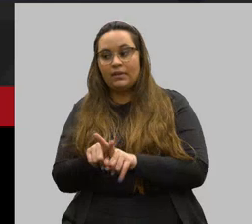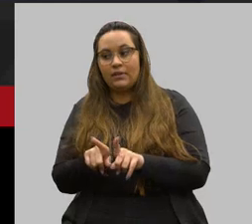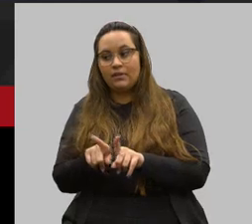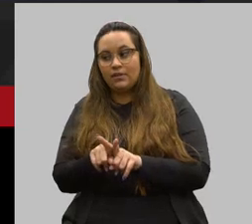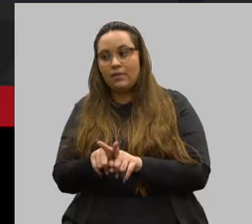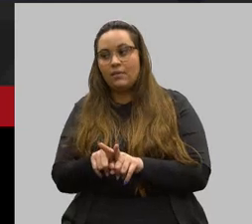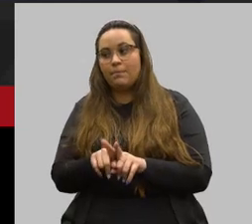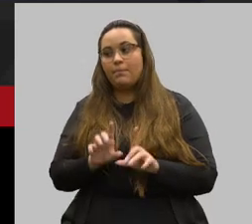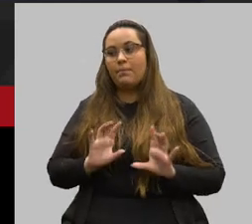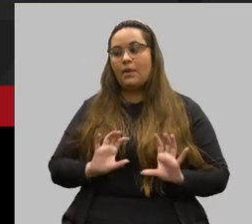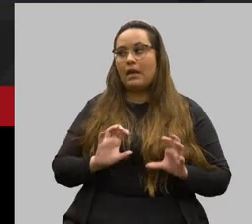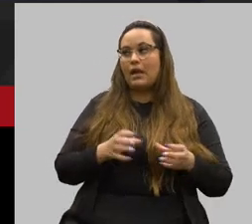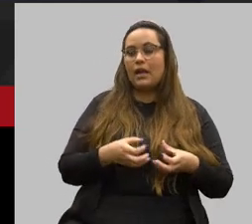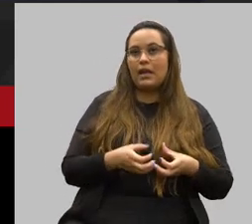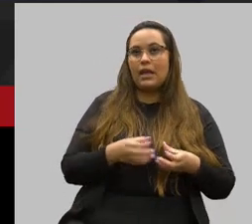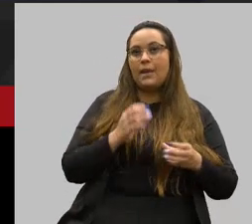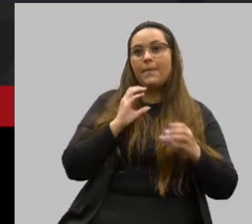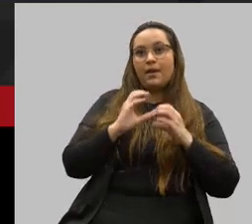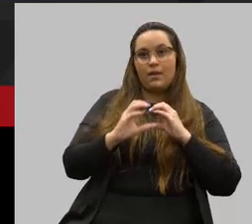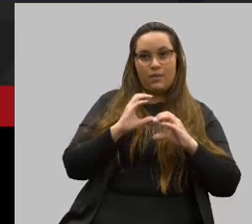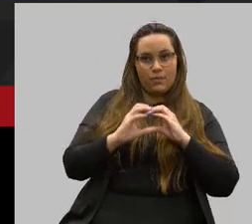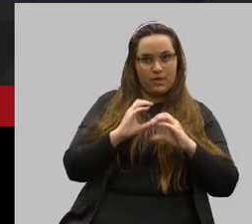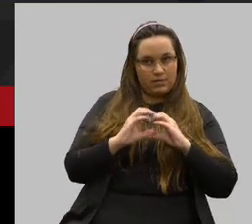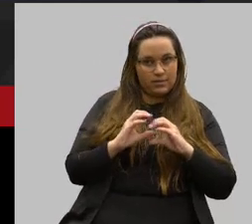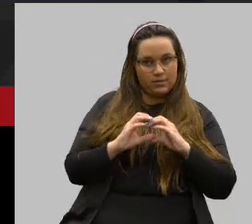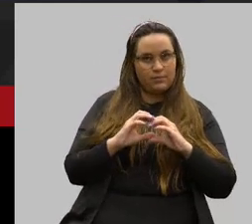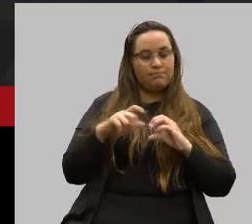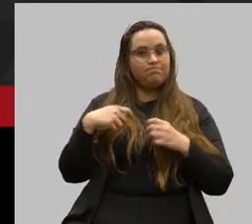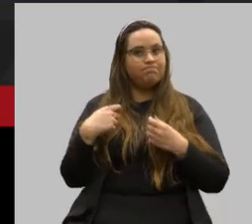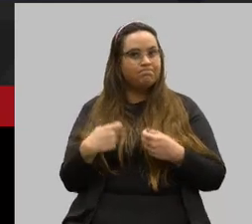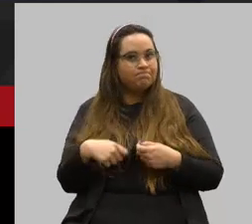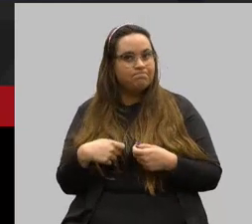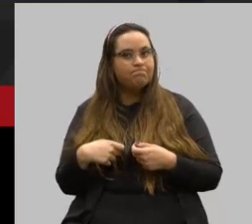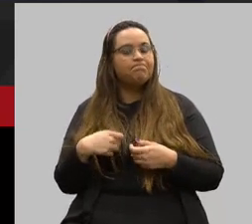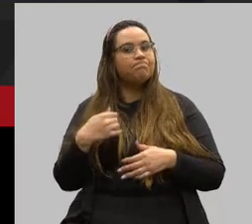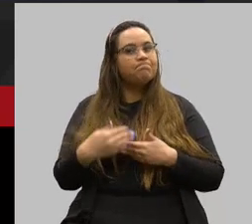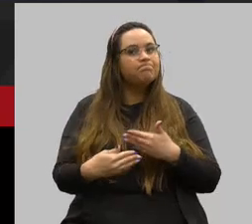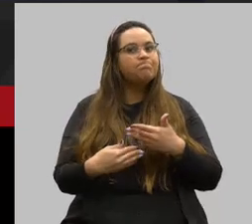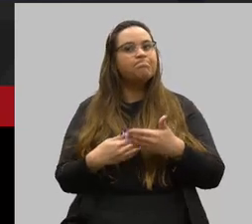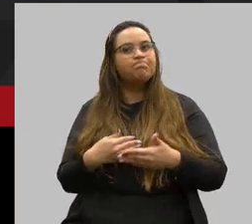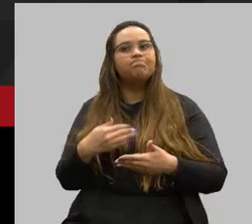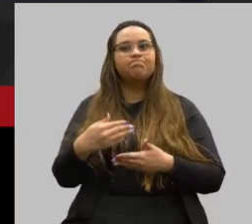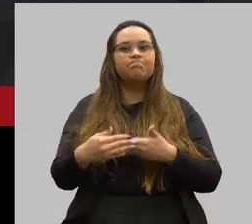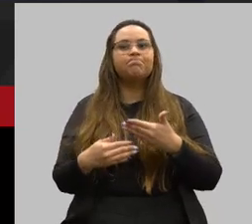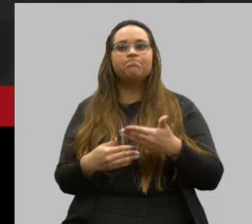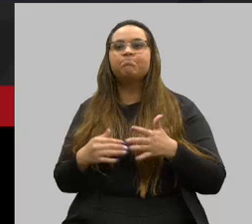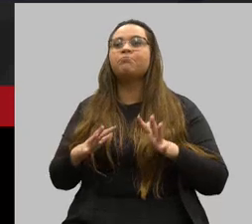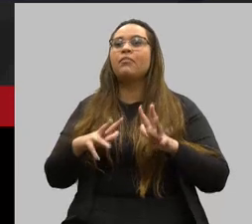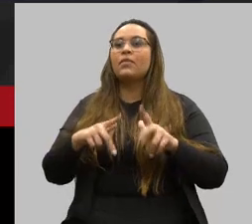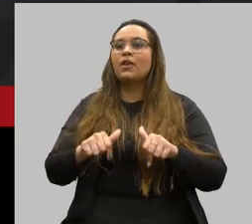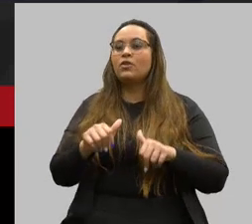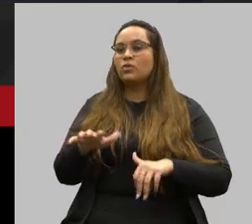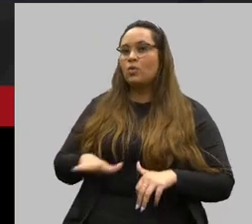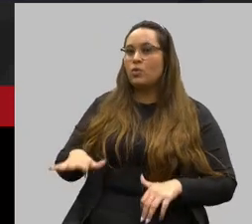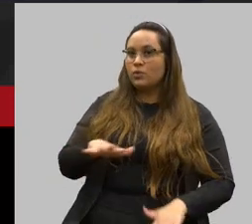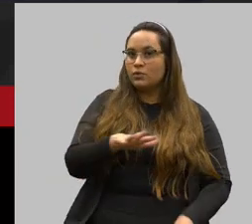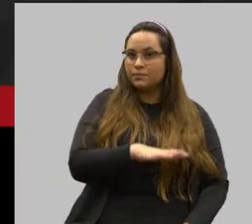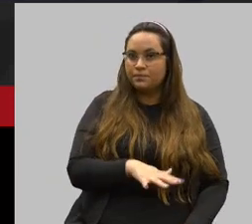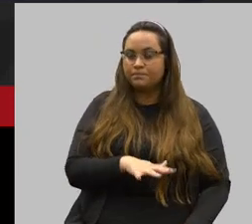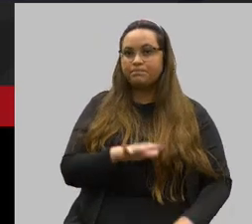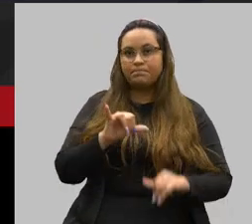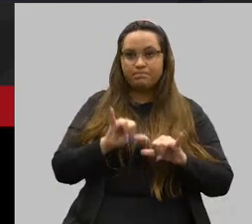a equipe da comunicação social Então a gente tem de forma recorrente né em todas as redes da Polícia Civil a